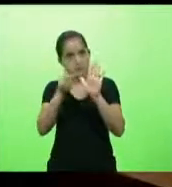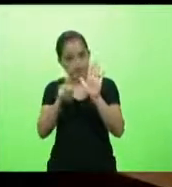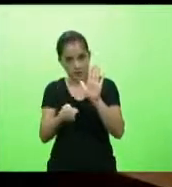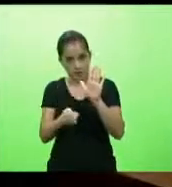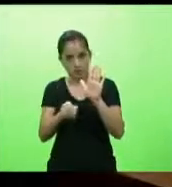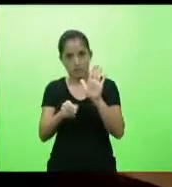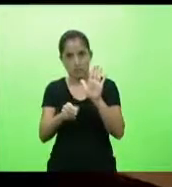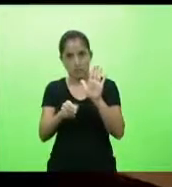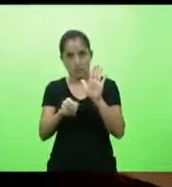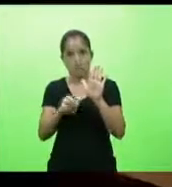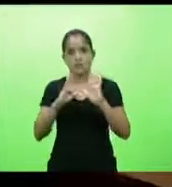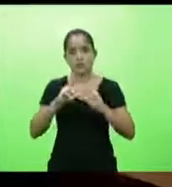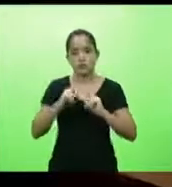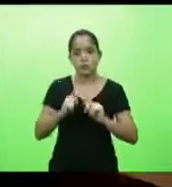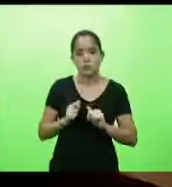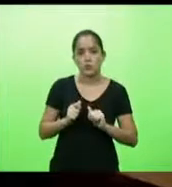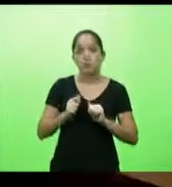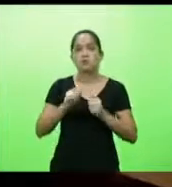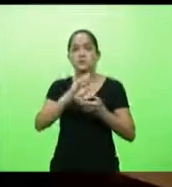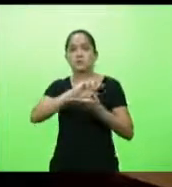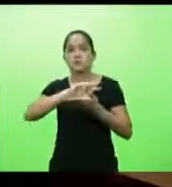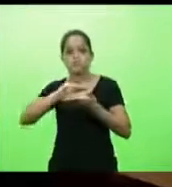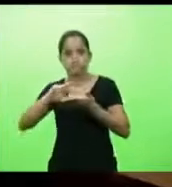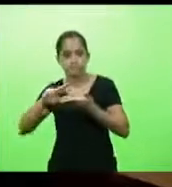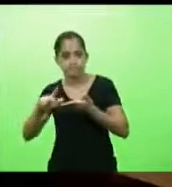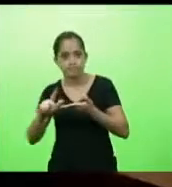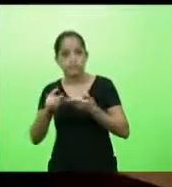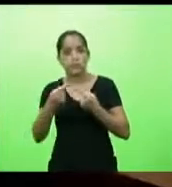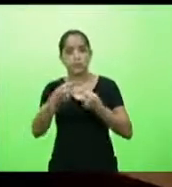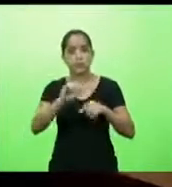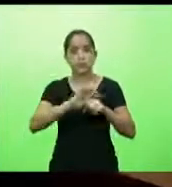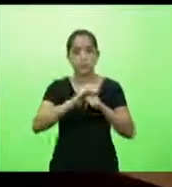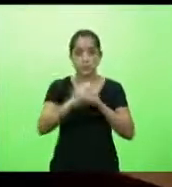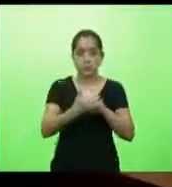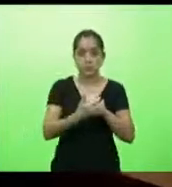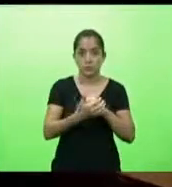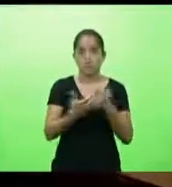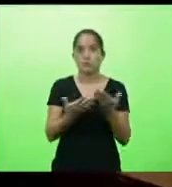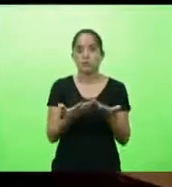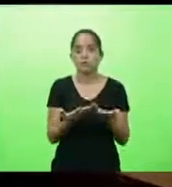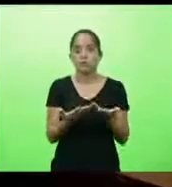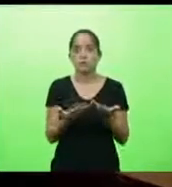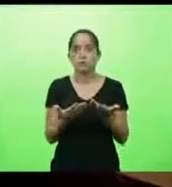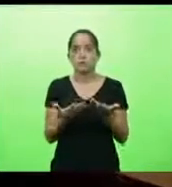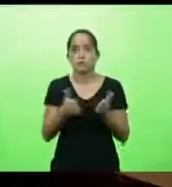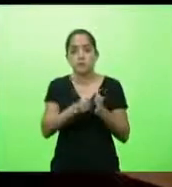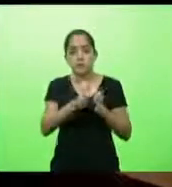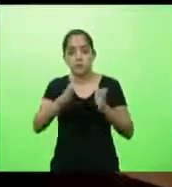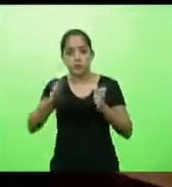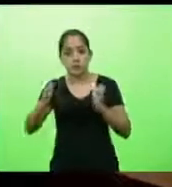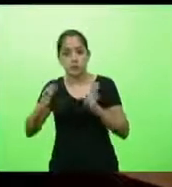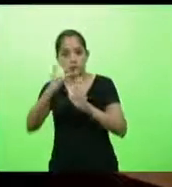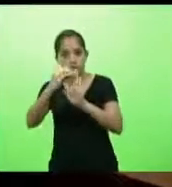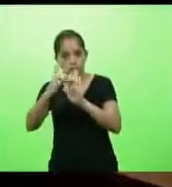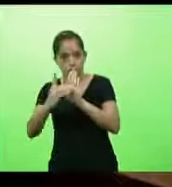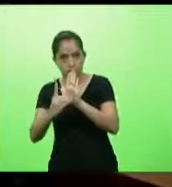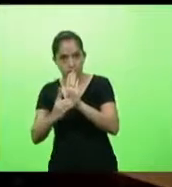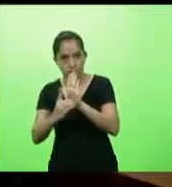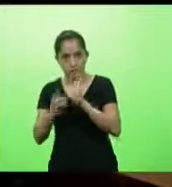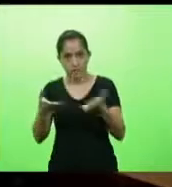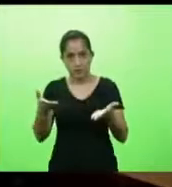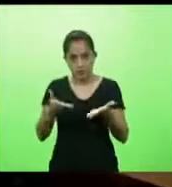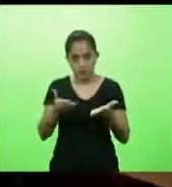medidas sanitárias aí já estabelecidas contra o coronavírus, prorrogando aí o decreto a partir de